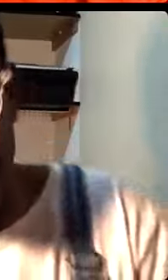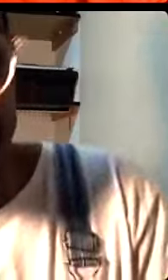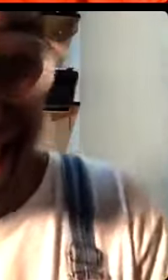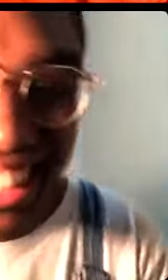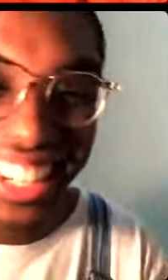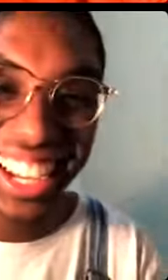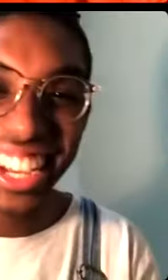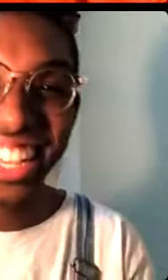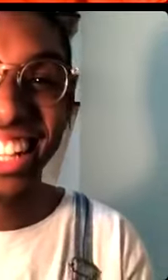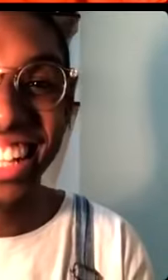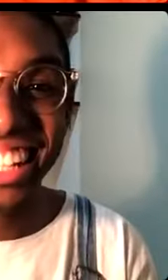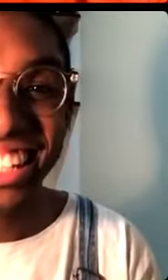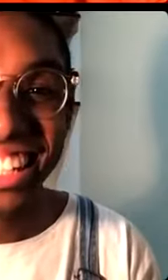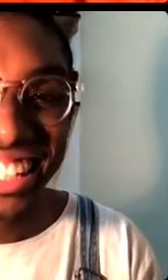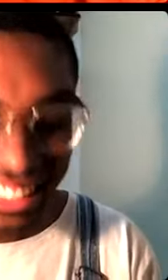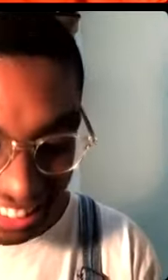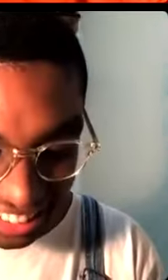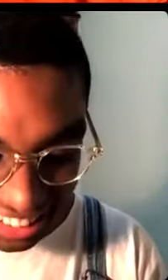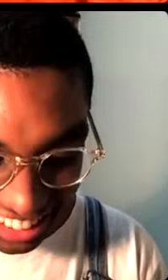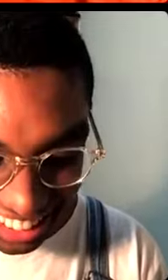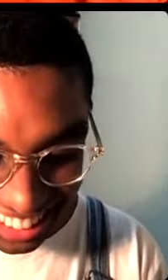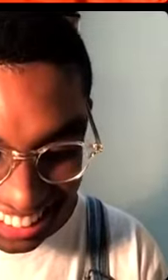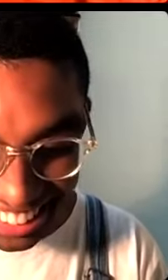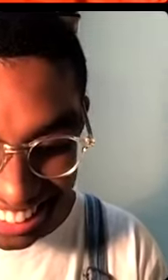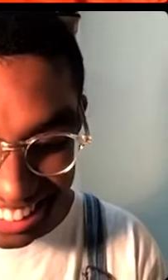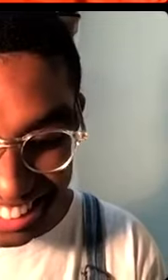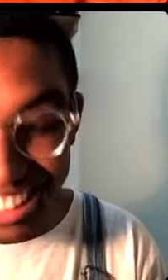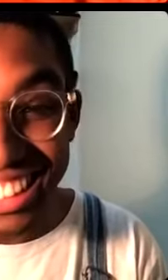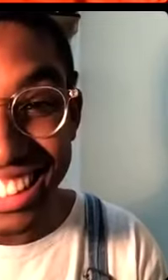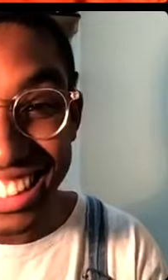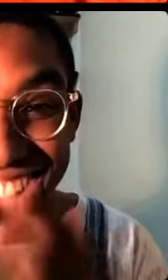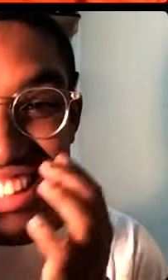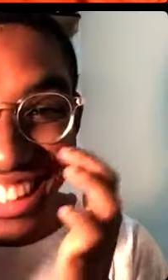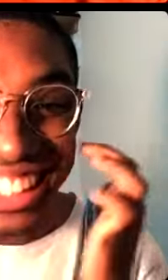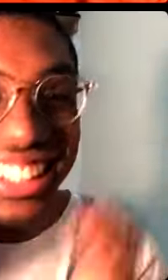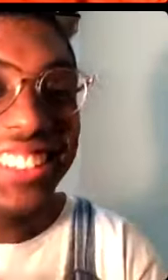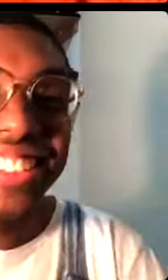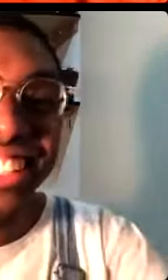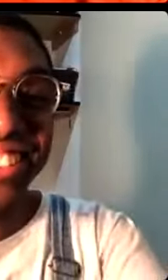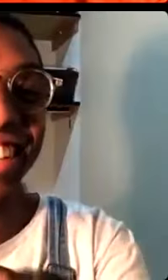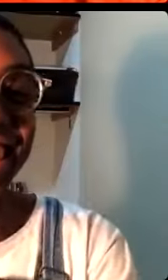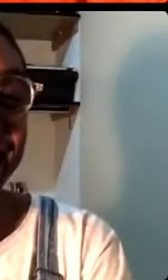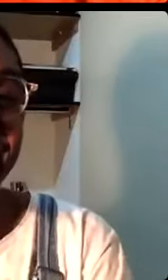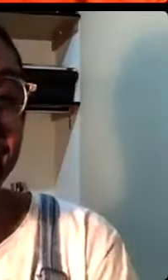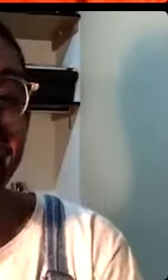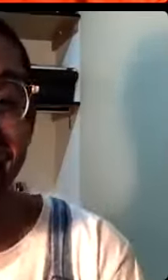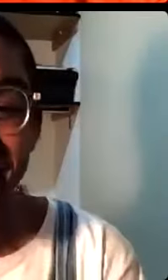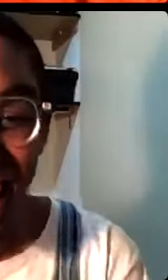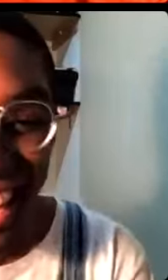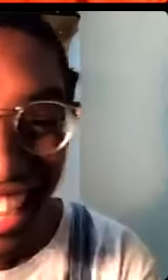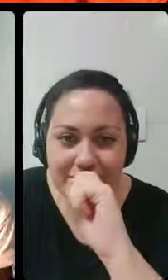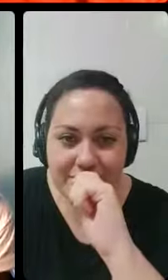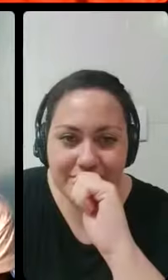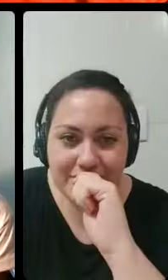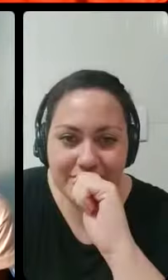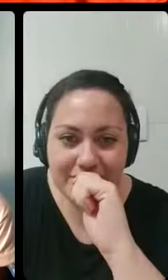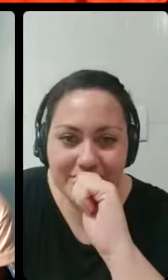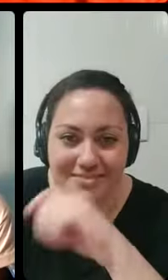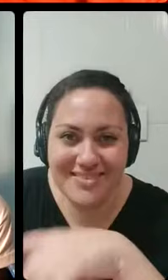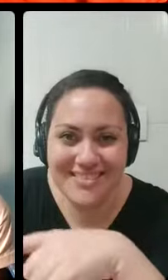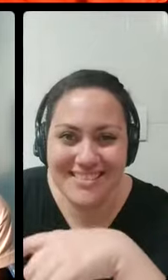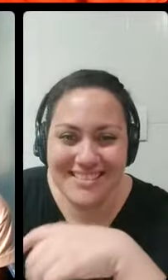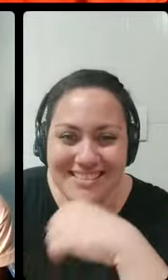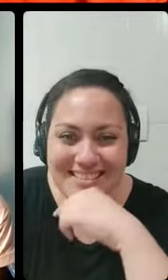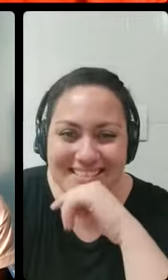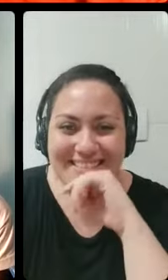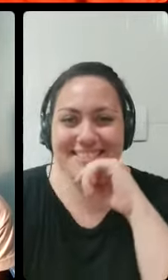Oiê, de novo. Oi, ai, cara, você tava indo, ai, super bem, o que tu tava Tranquilo. falando? Não, mas agora, sabe